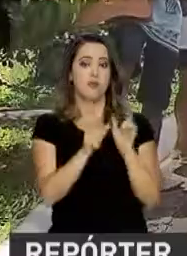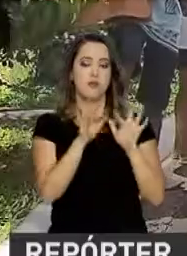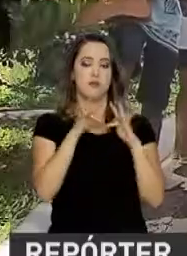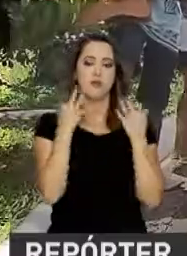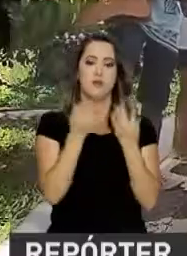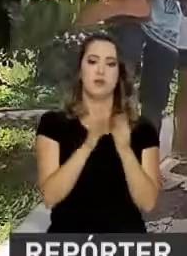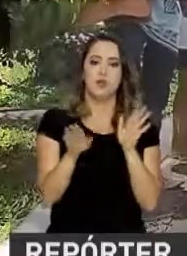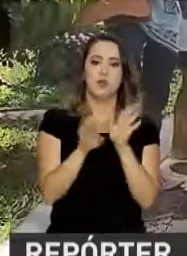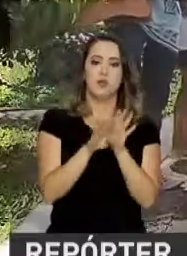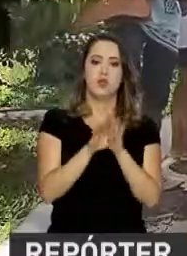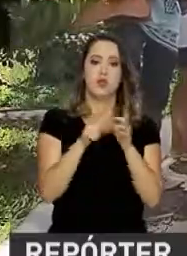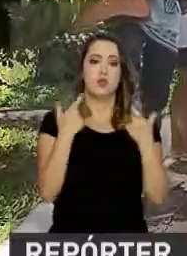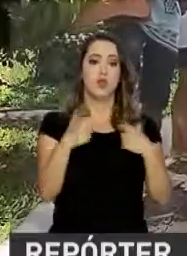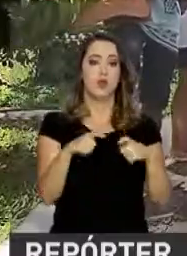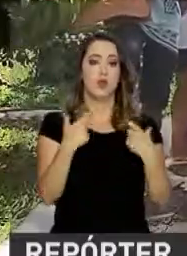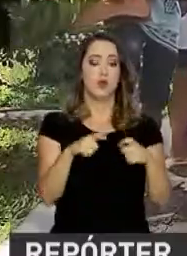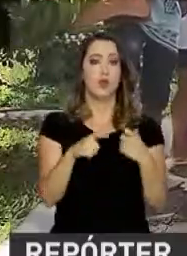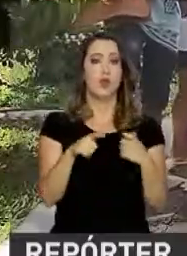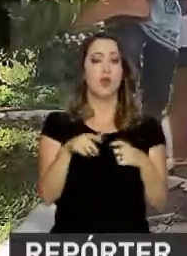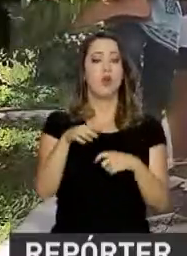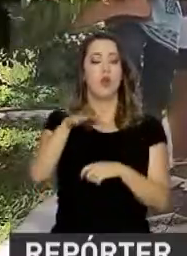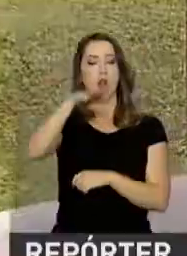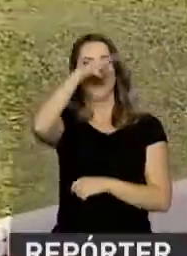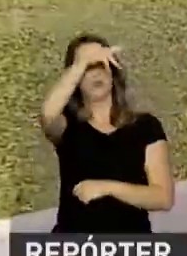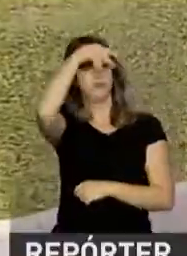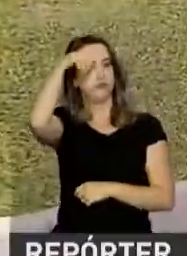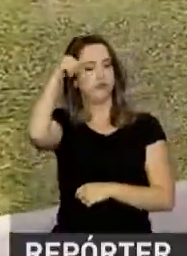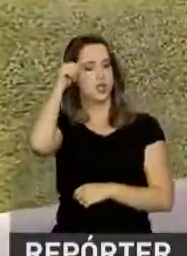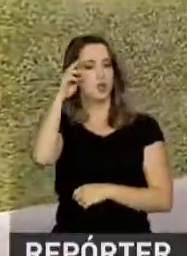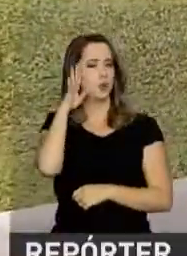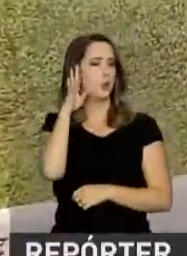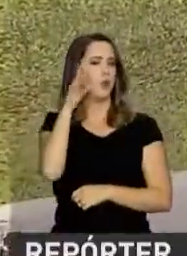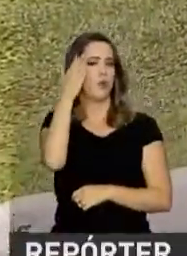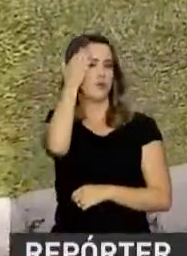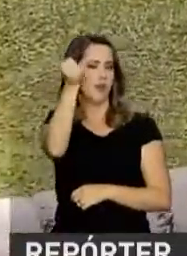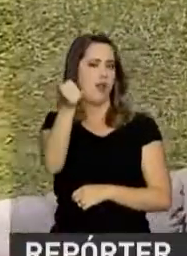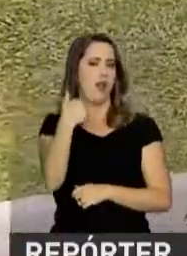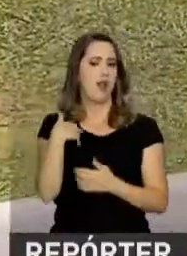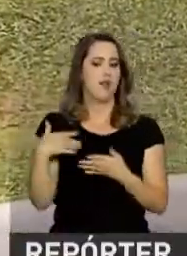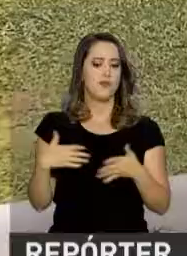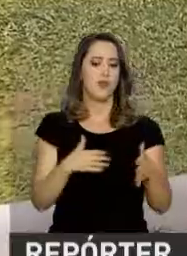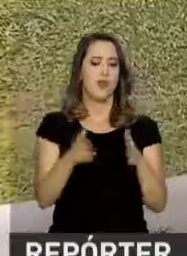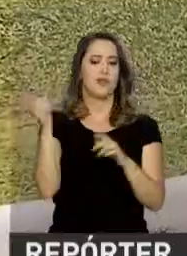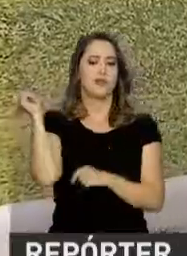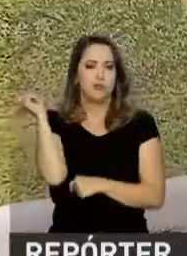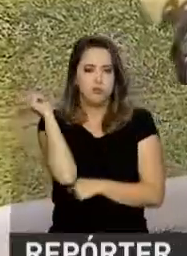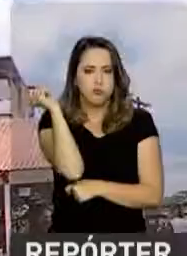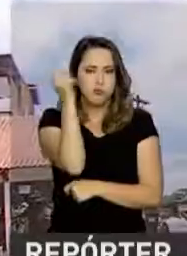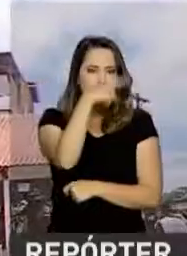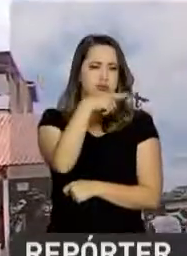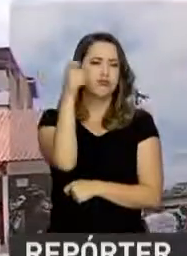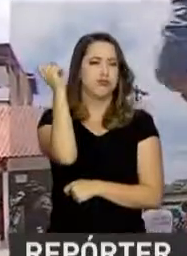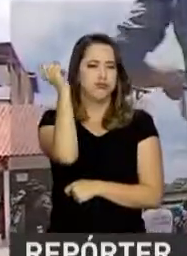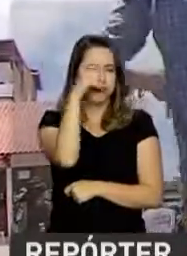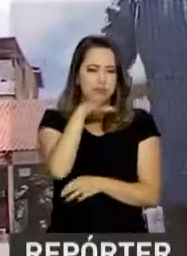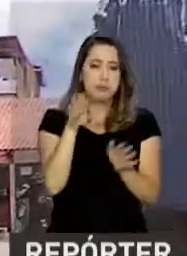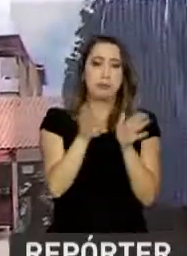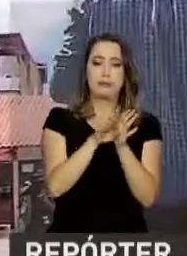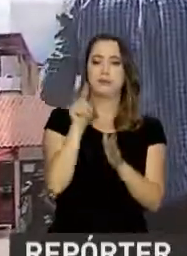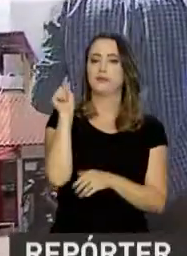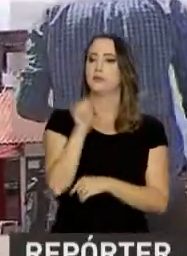famílias chegando a um abrigo em Manaus, nem imagina o caminho difícil que esses venezuelanos tiveram que percorrer para chegar